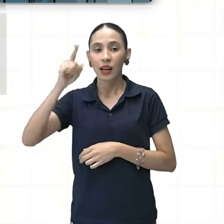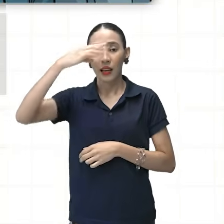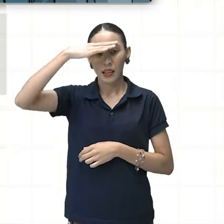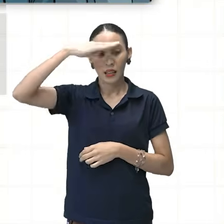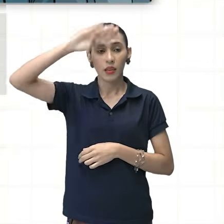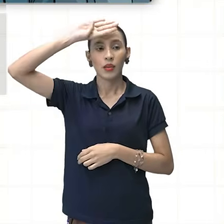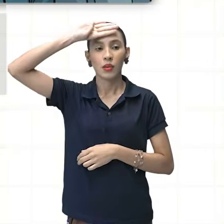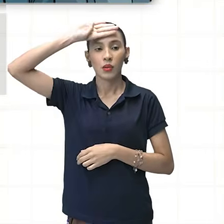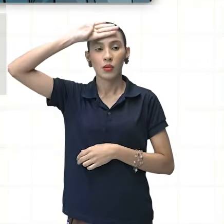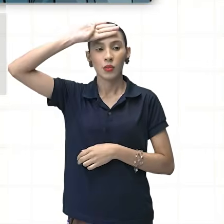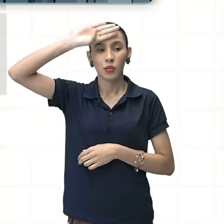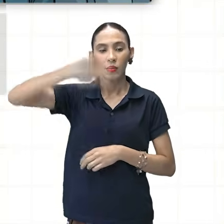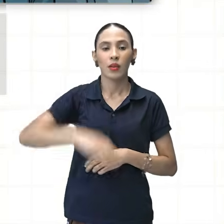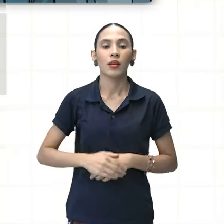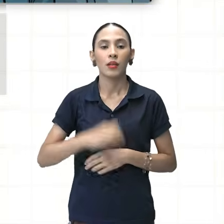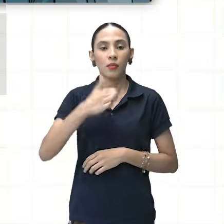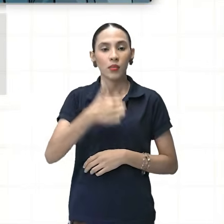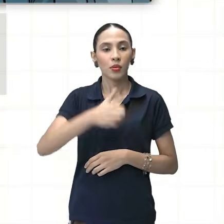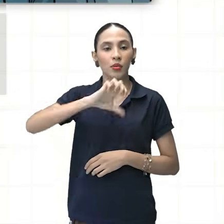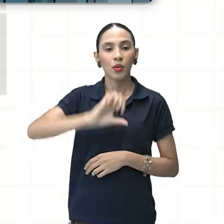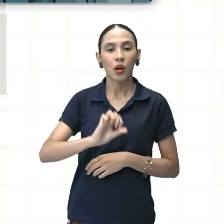a Revolução Cubana em